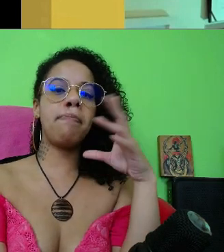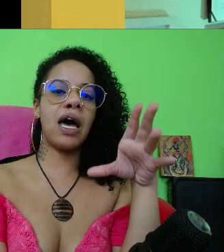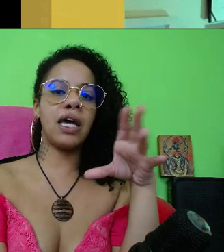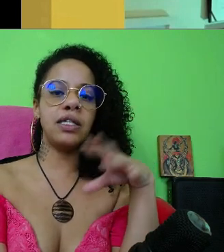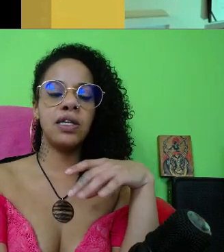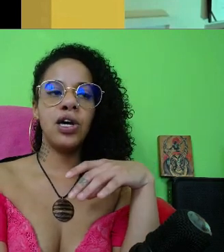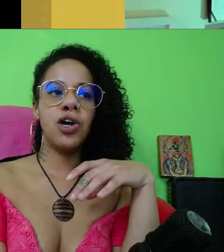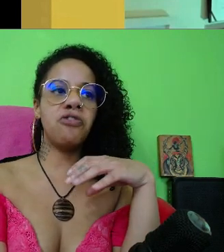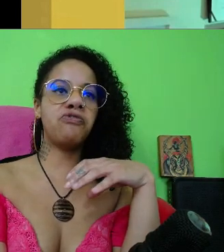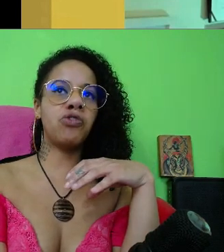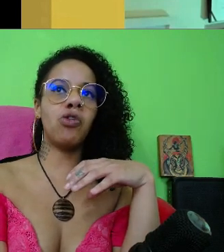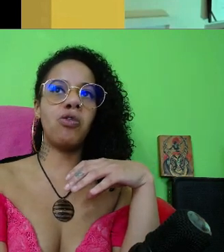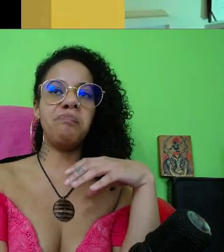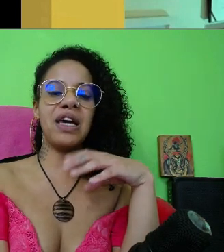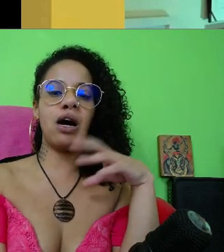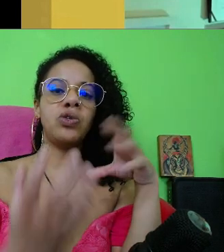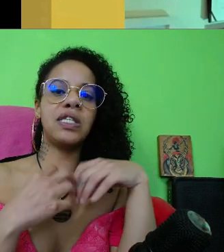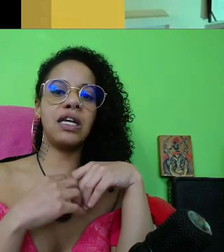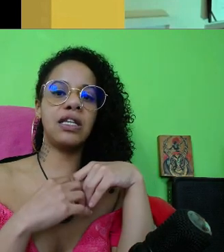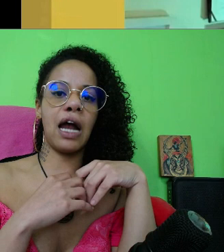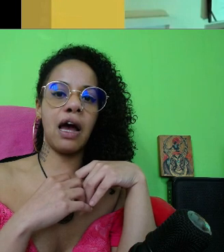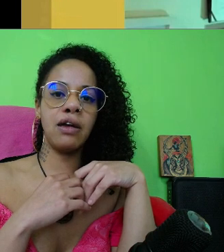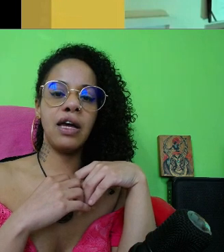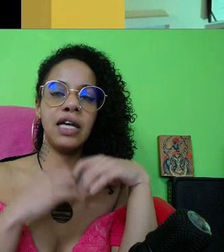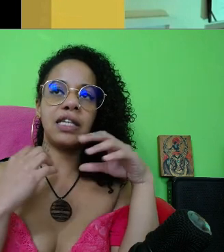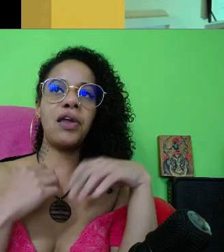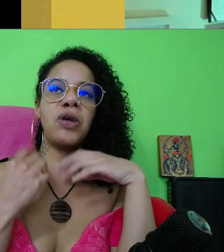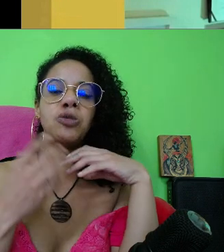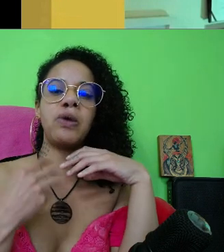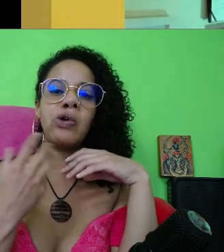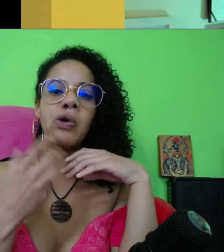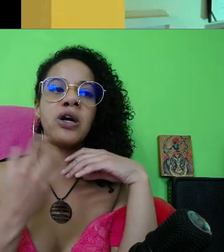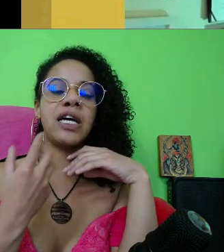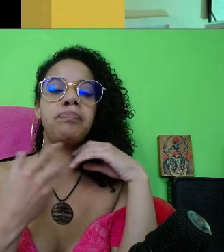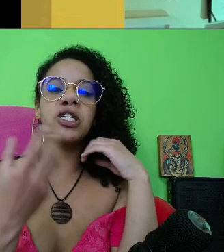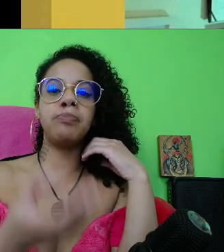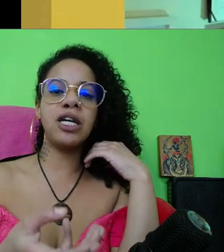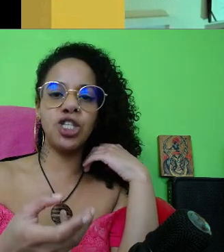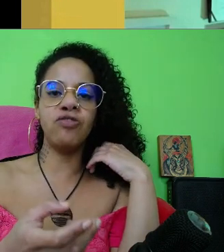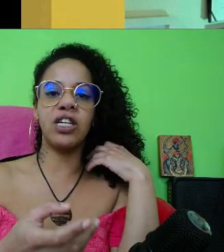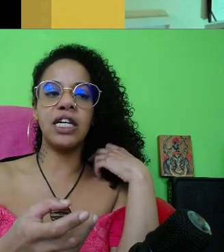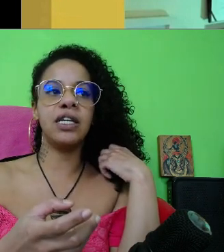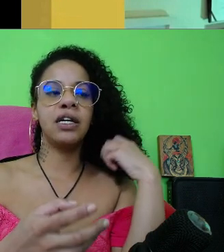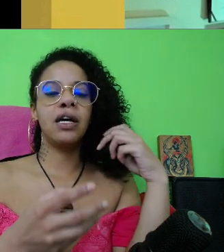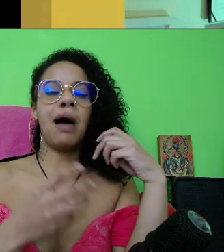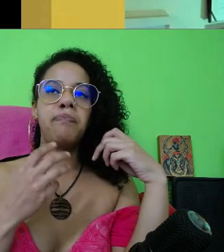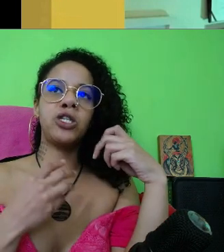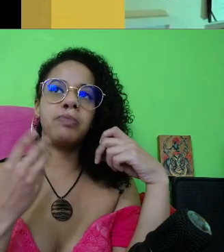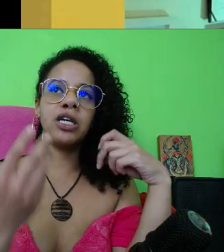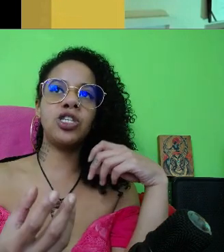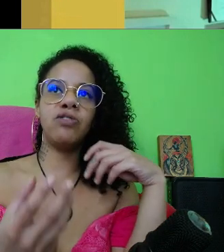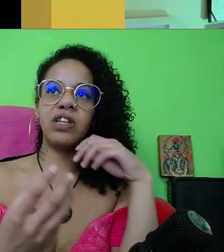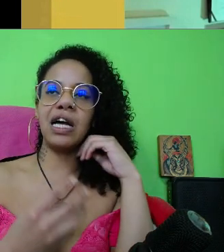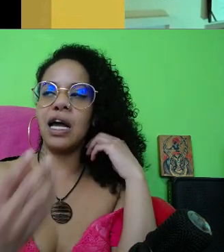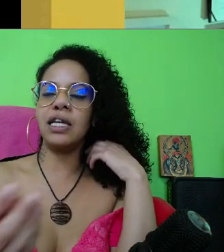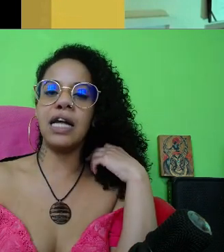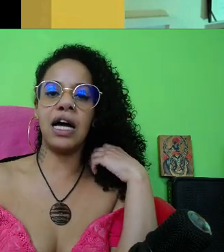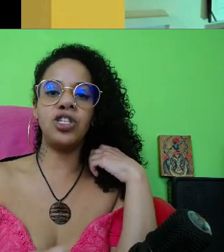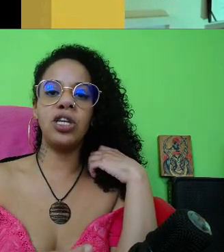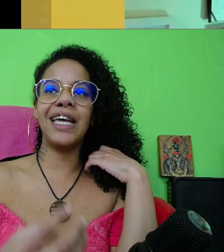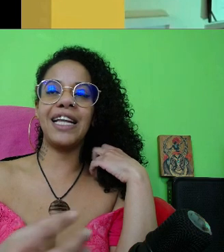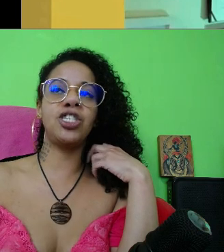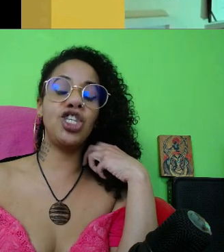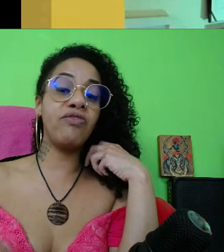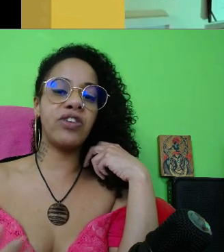jamais eu vou me autocentrar exatamente para não perder a perspectiva né a perspectiva da